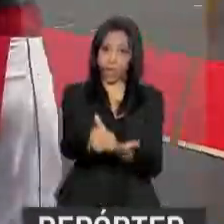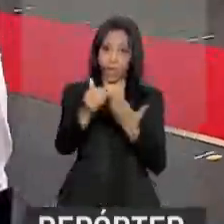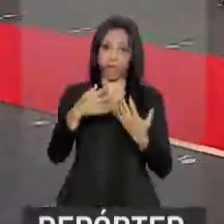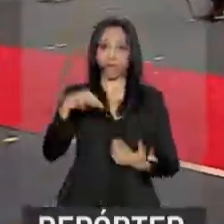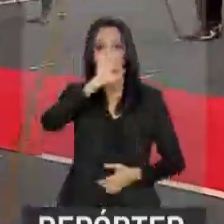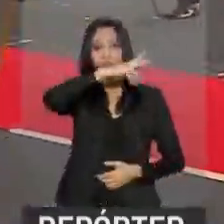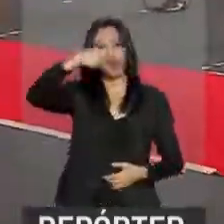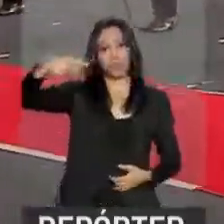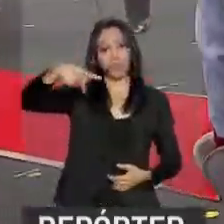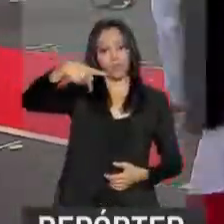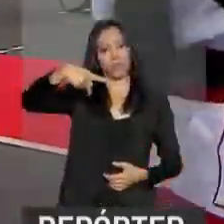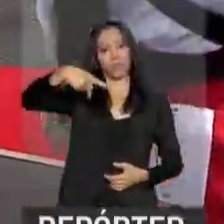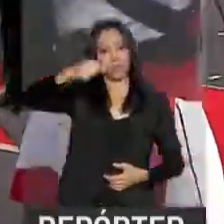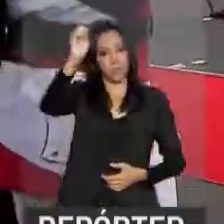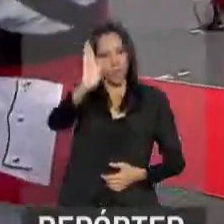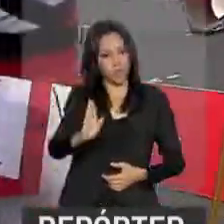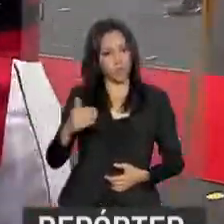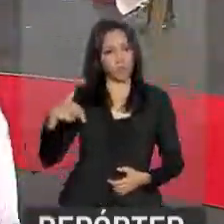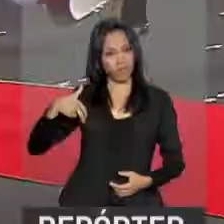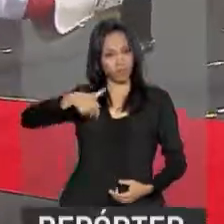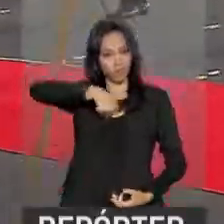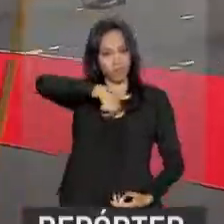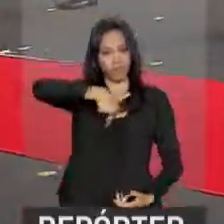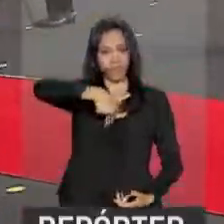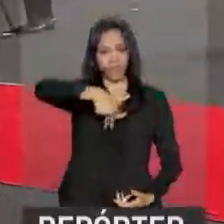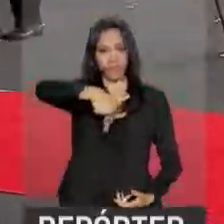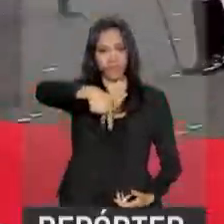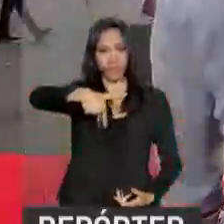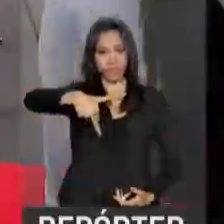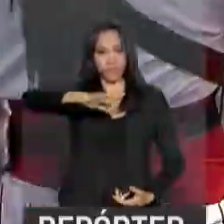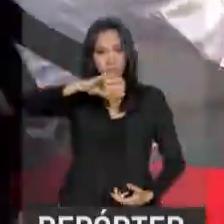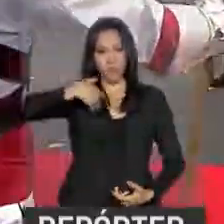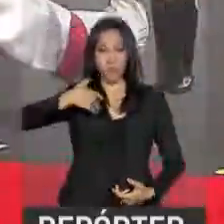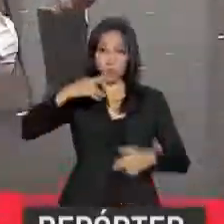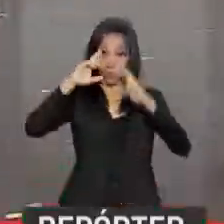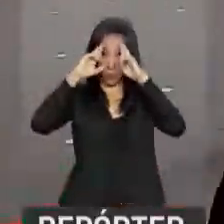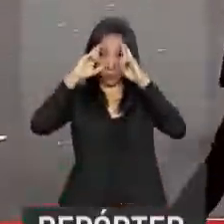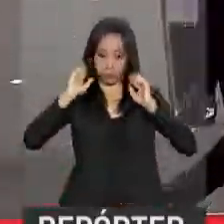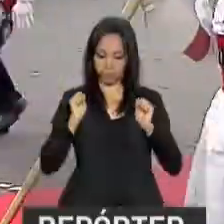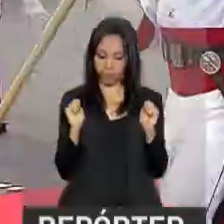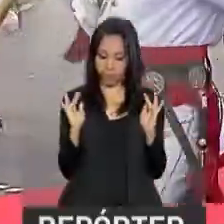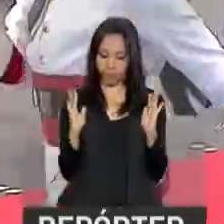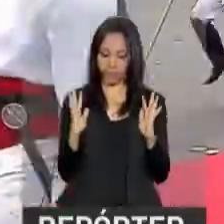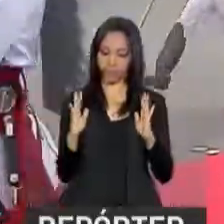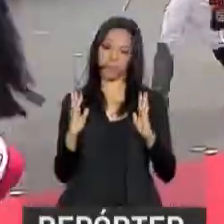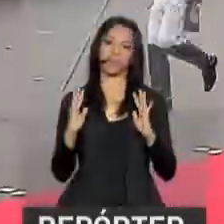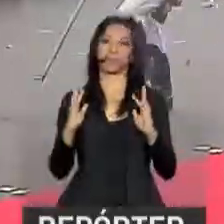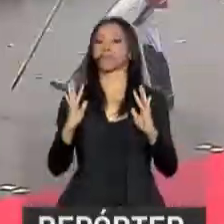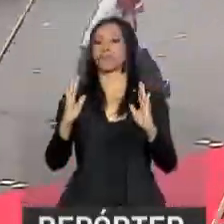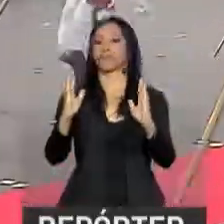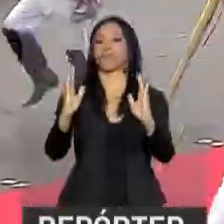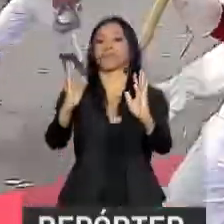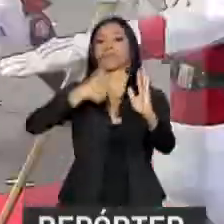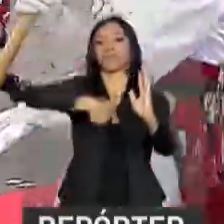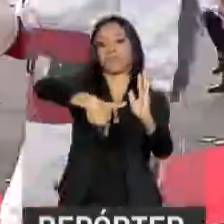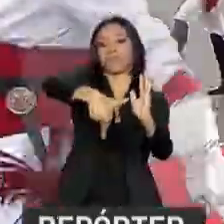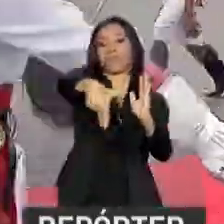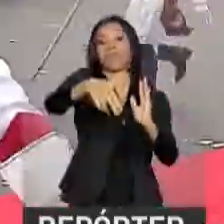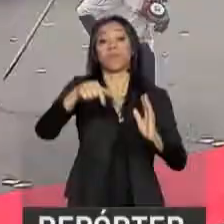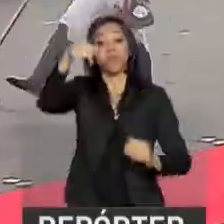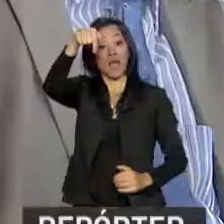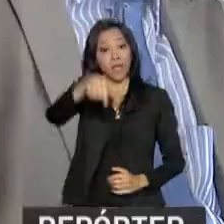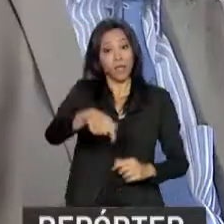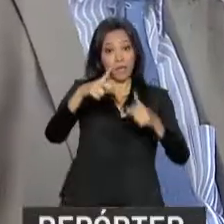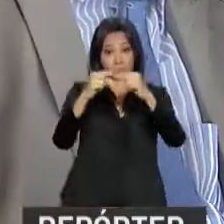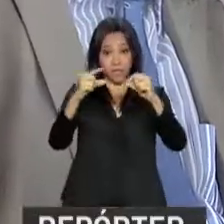da república foi recebido com honras militares e passou a tropa em revista a comemoração do dia do exército em brasília